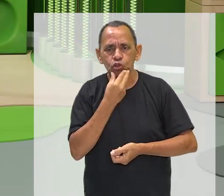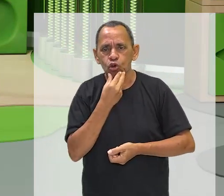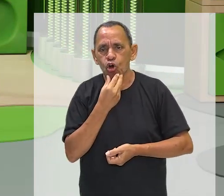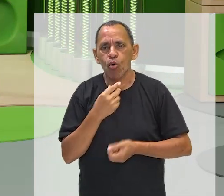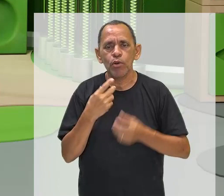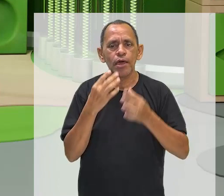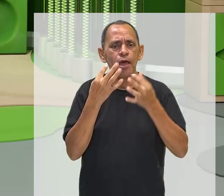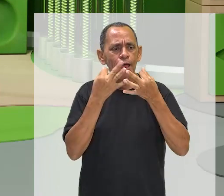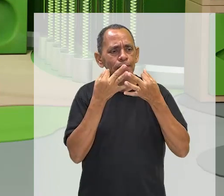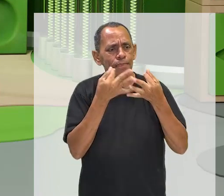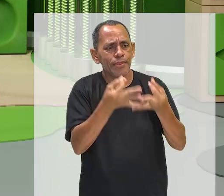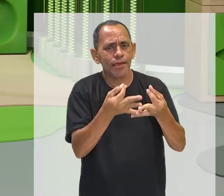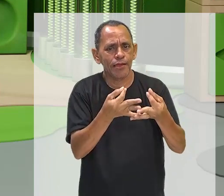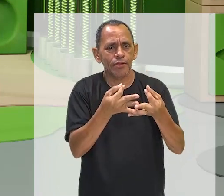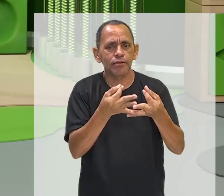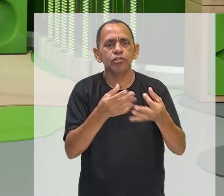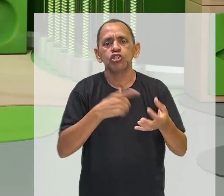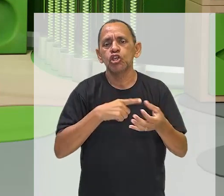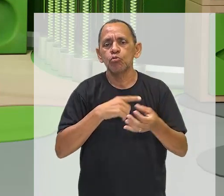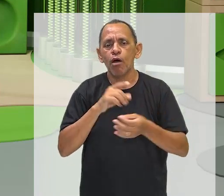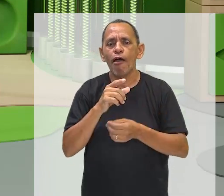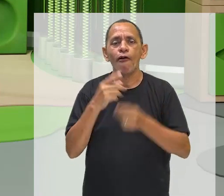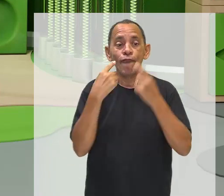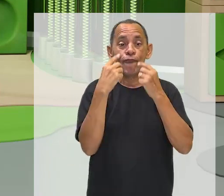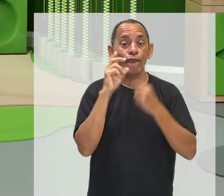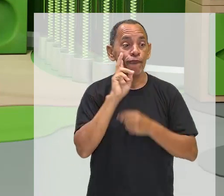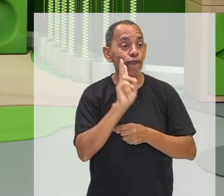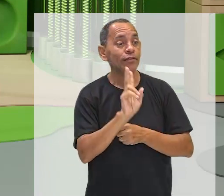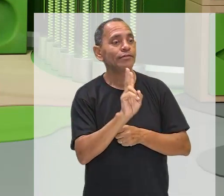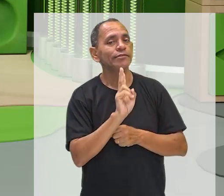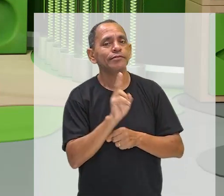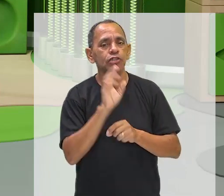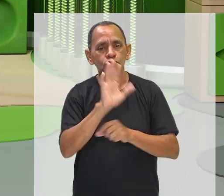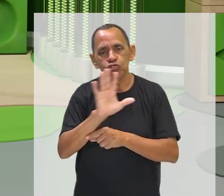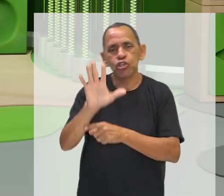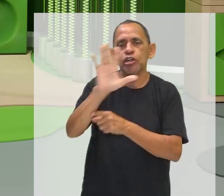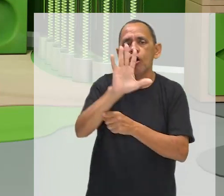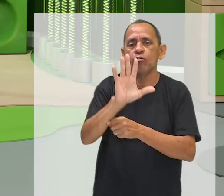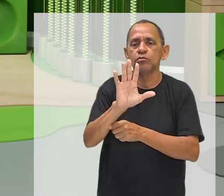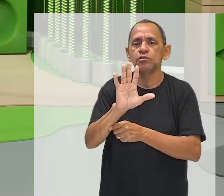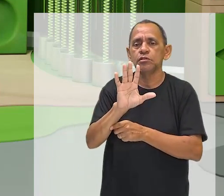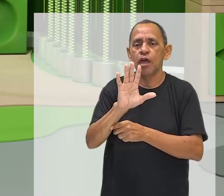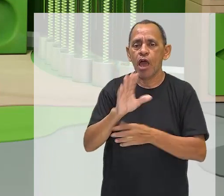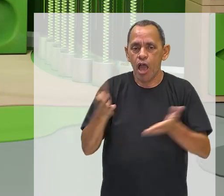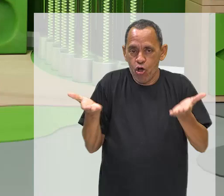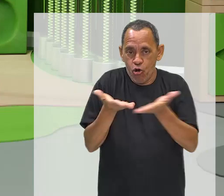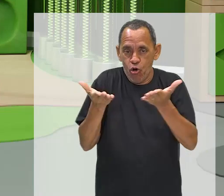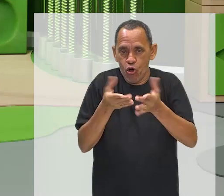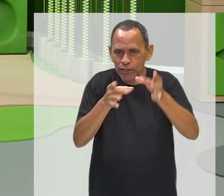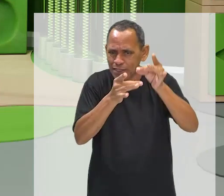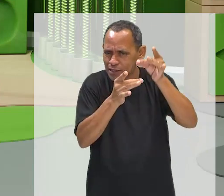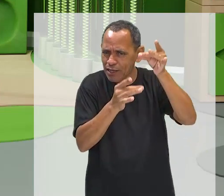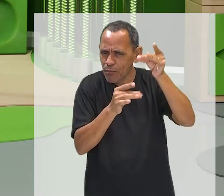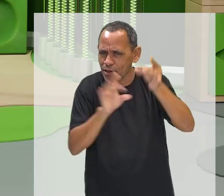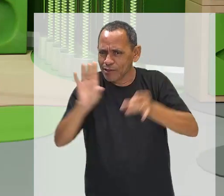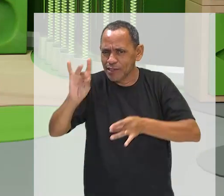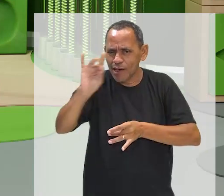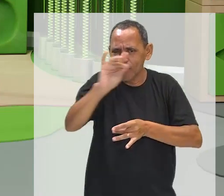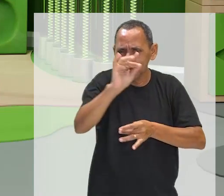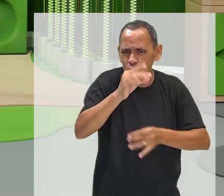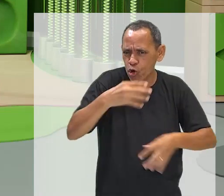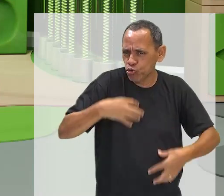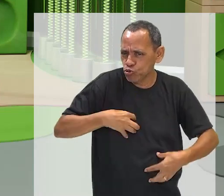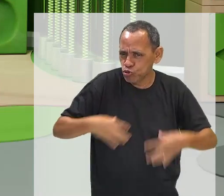a gente tem aí uma visão geral. Agora, a gente vai ver com detalhes cada um desses órgãos, né? A gente vai ver imagens